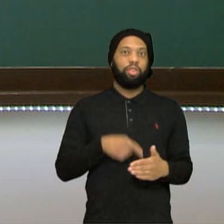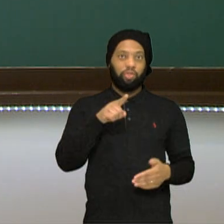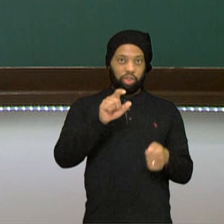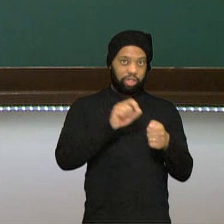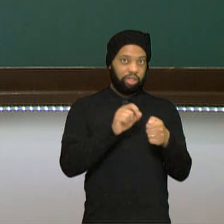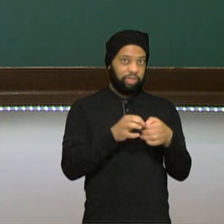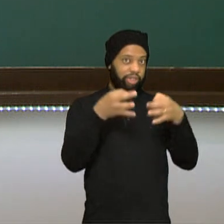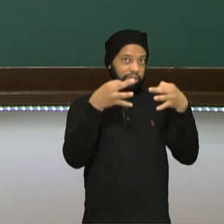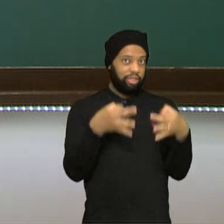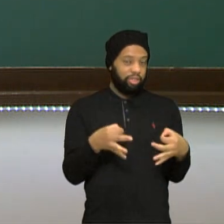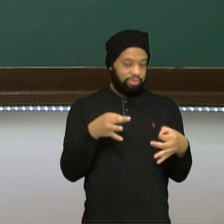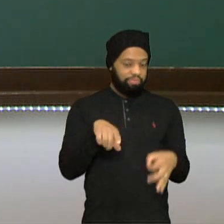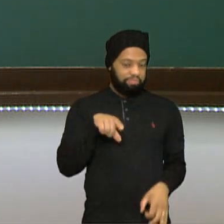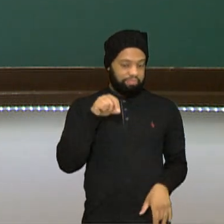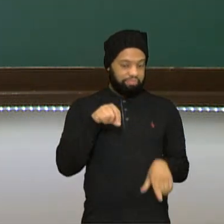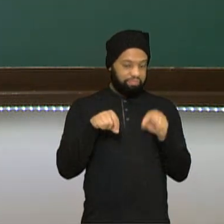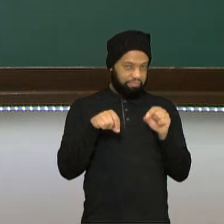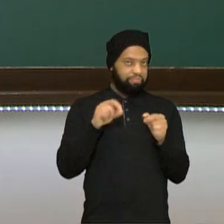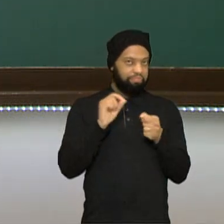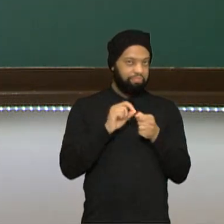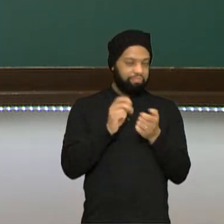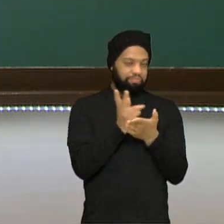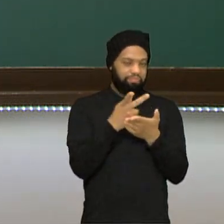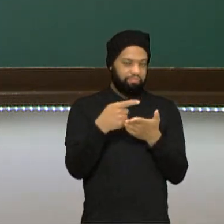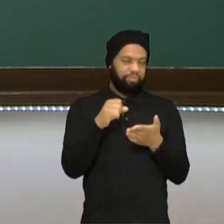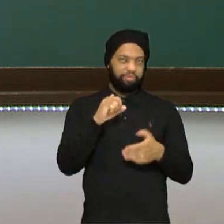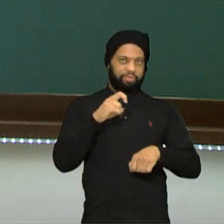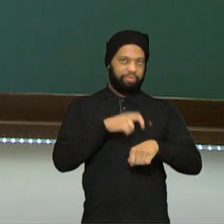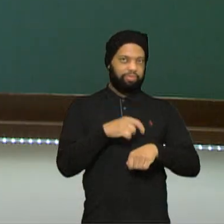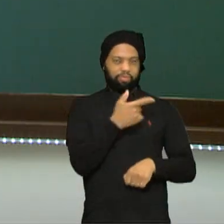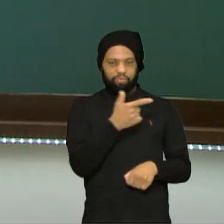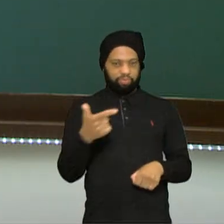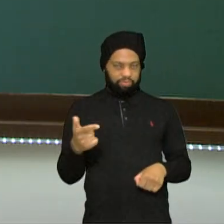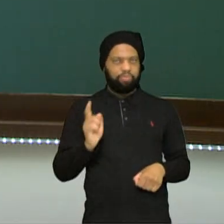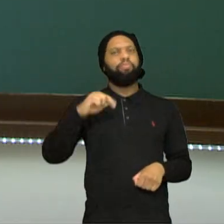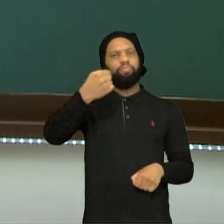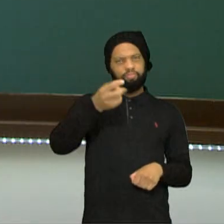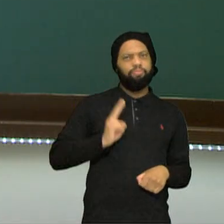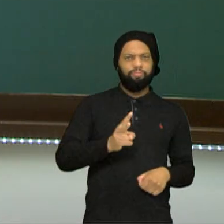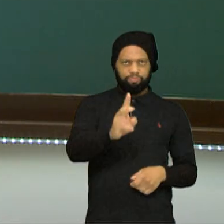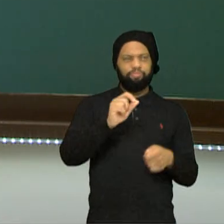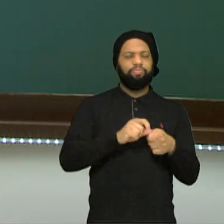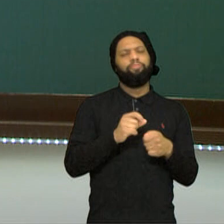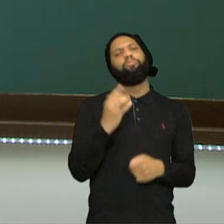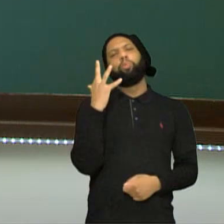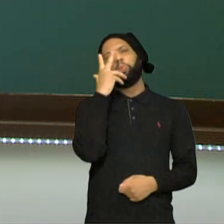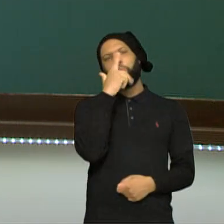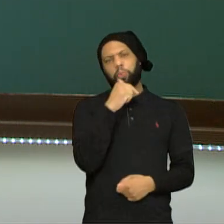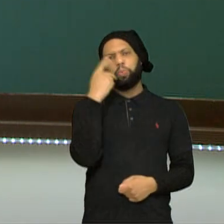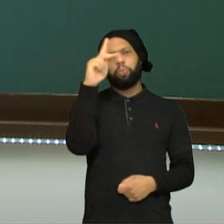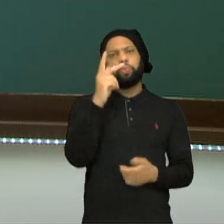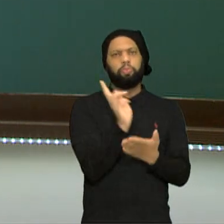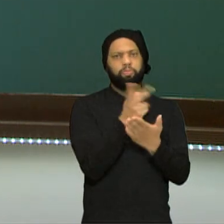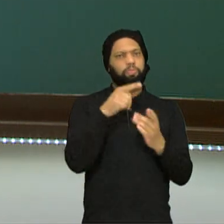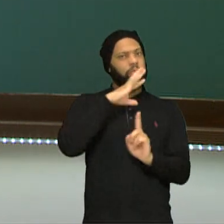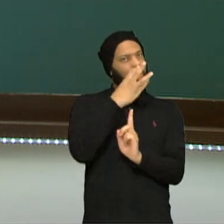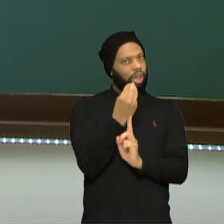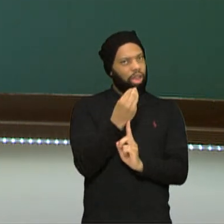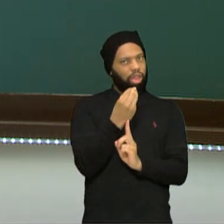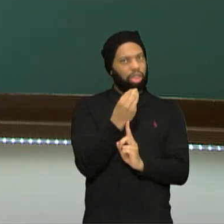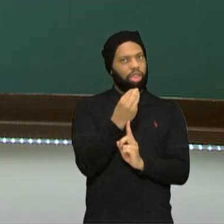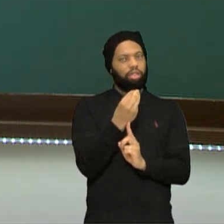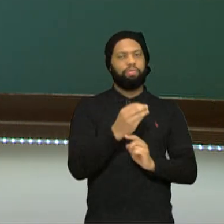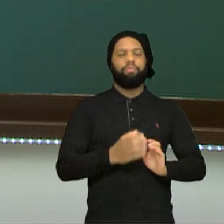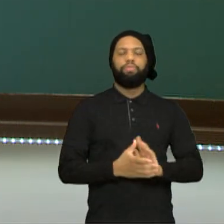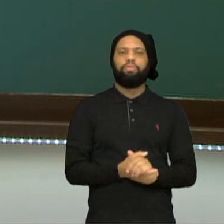Capricharam aí na escolha? Muito bem. Se não deu tempo de terminar, já sabem, né? Depois vocês terminam a obra de arte de vocês, tá bom? Não vai deixar pela